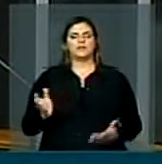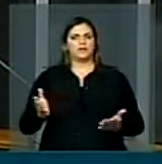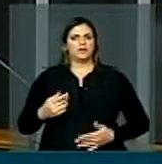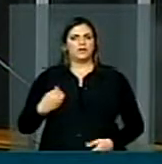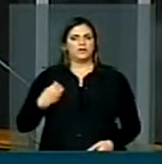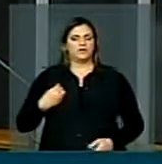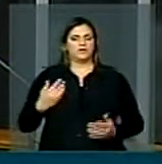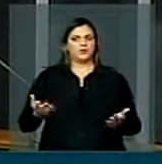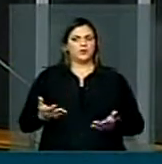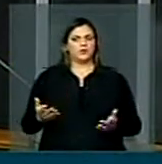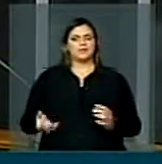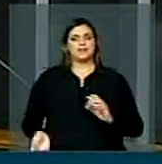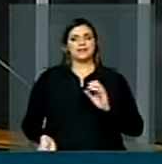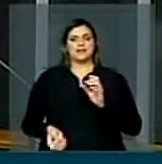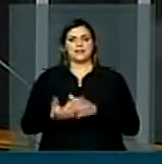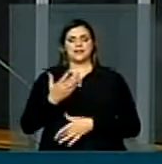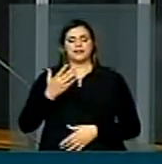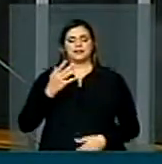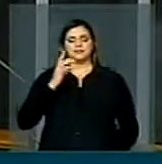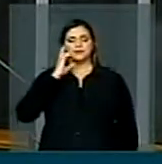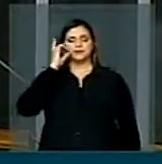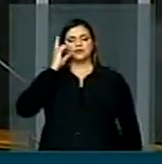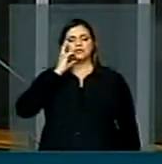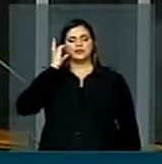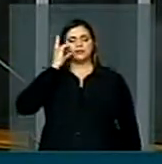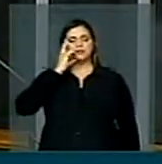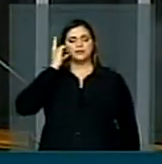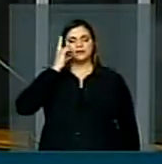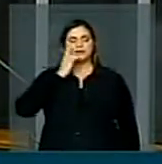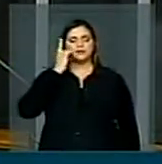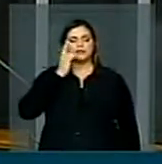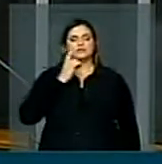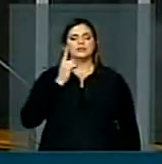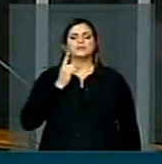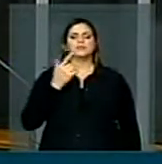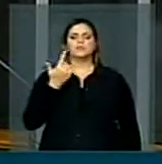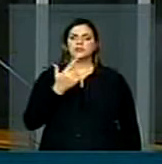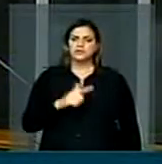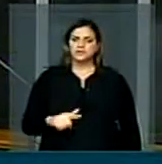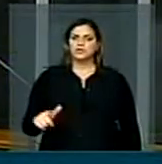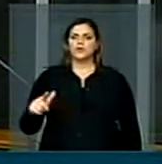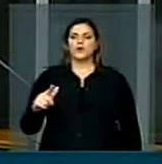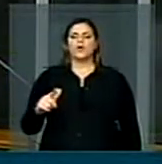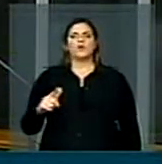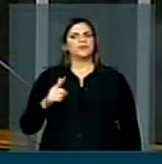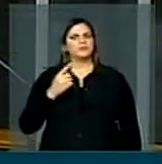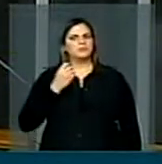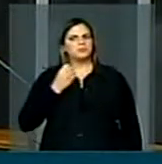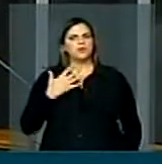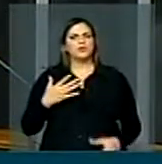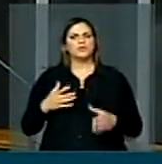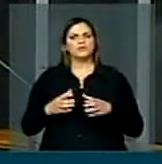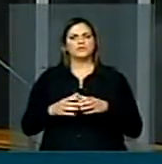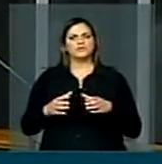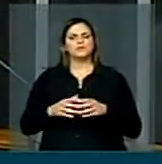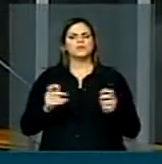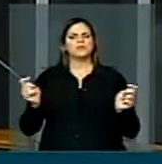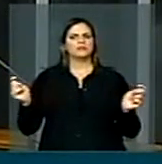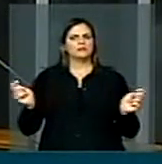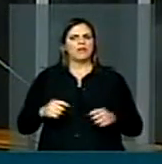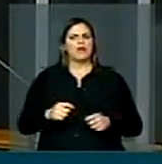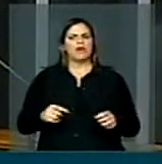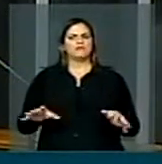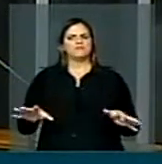da criação desta frente parlamentar, dá novamente, portanto, a possibilidade de fazer a coesão